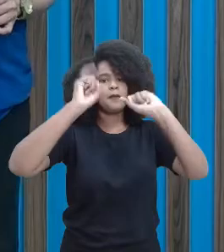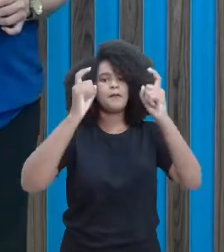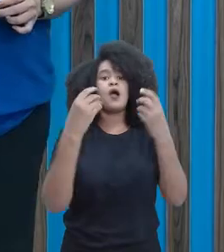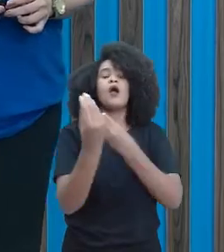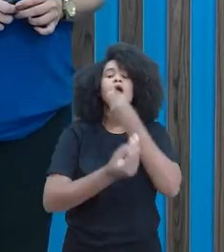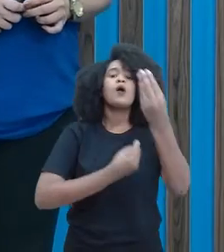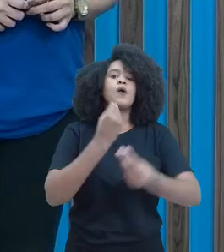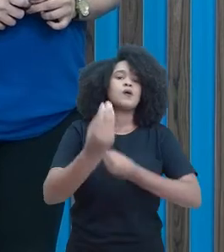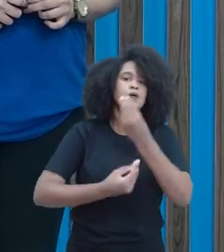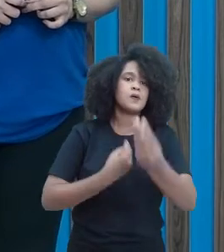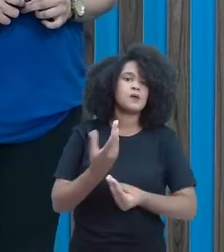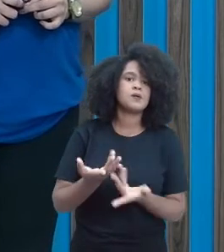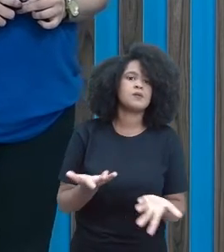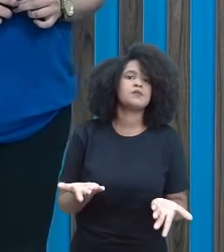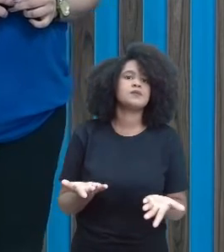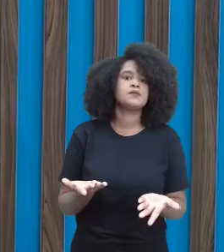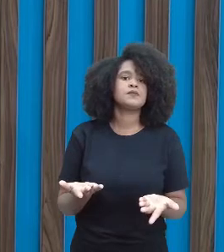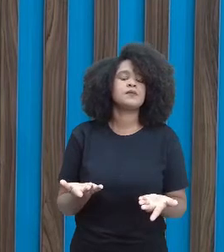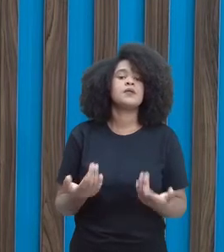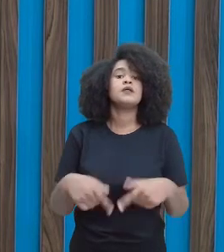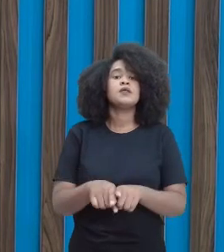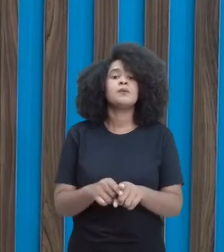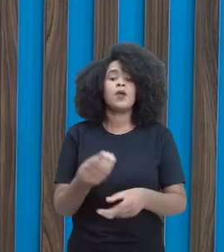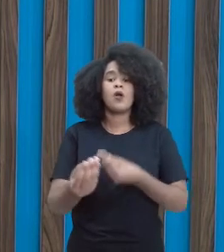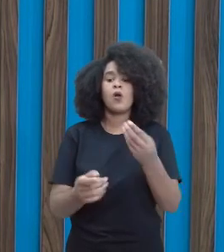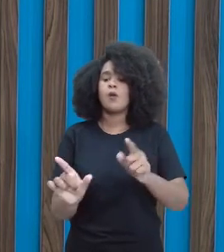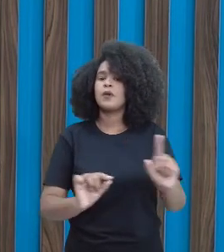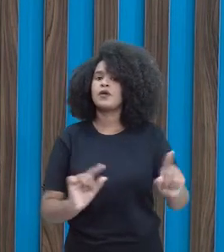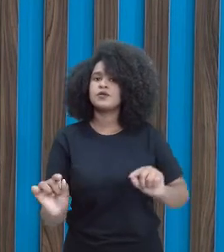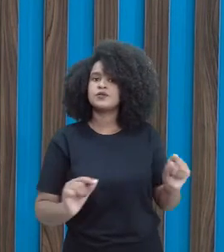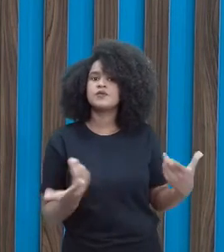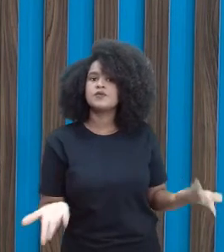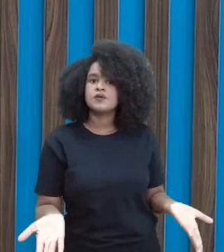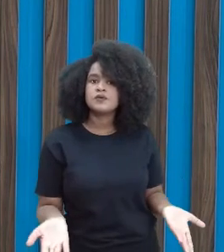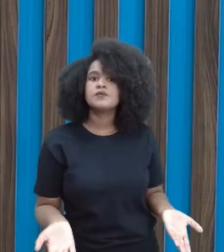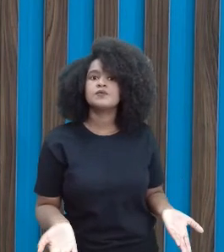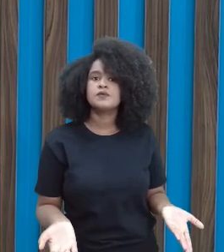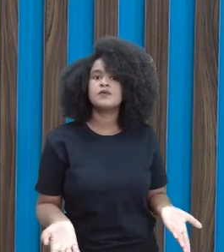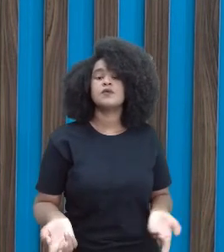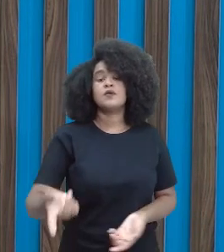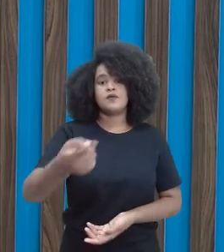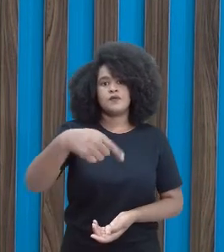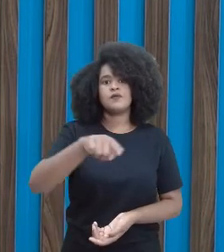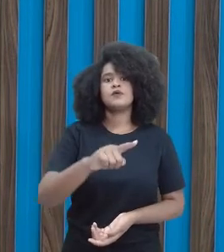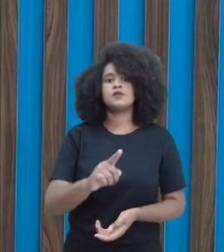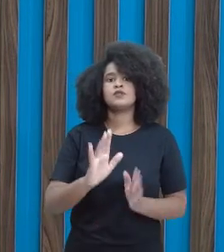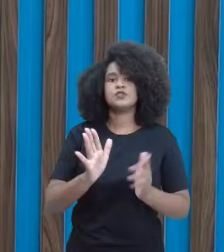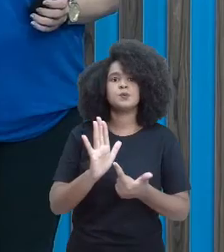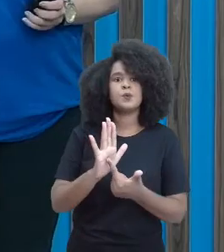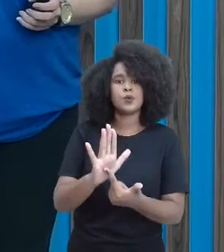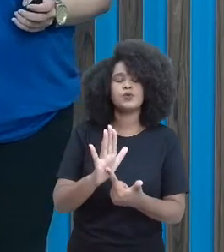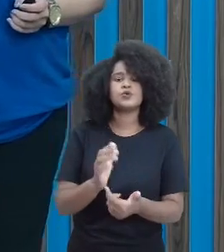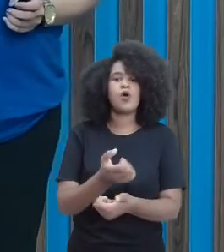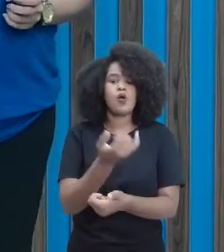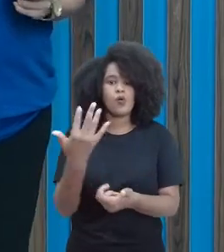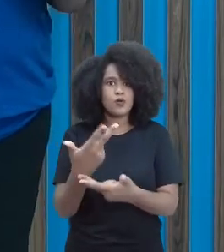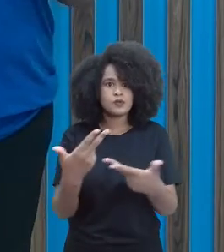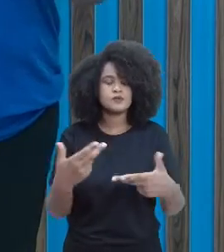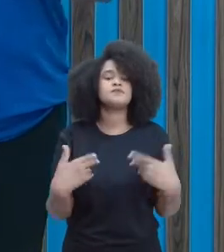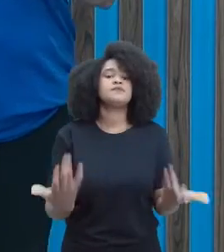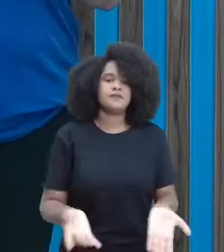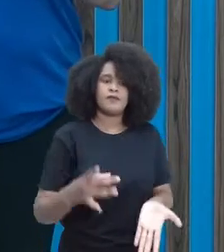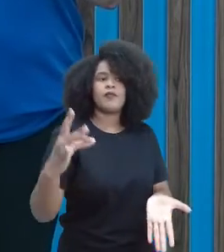vai ver essa questão e como é que vamos fazer essa escolha? Diante dessas opções que você colocou aí. Pois é, diante, gente,